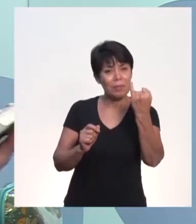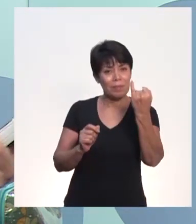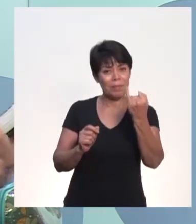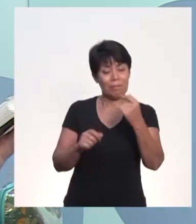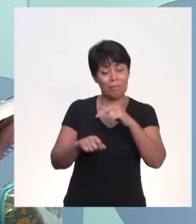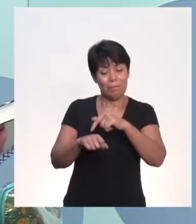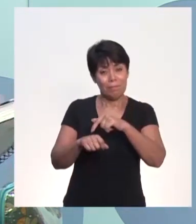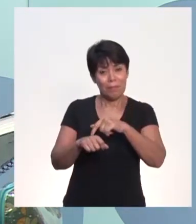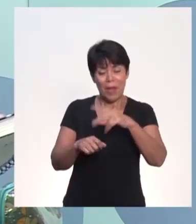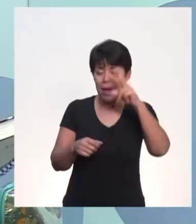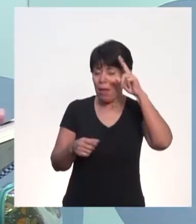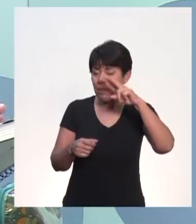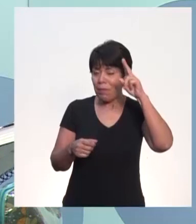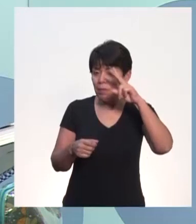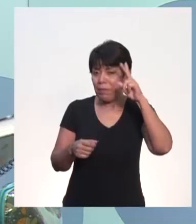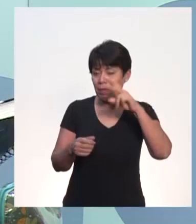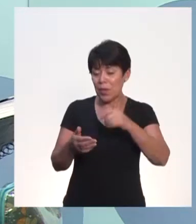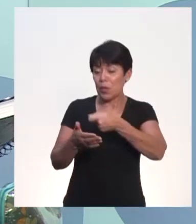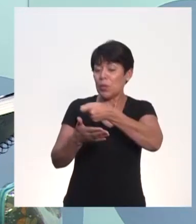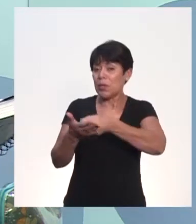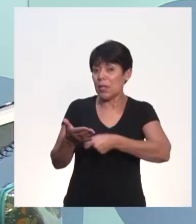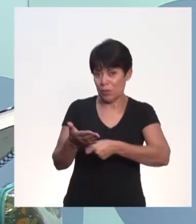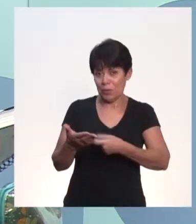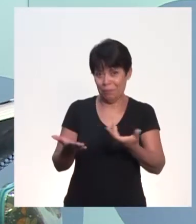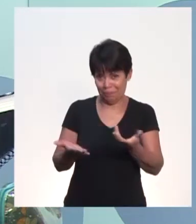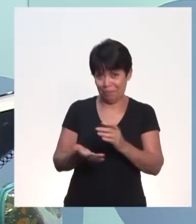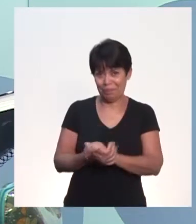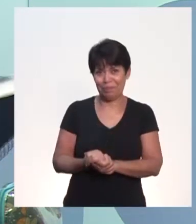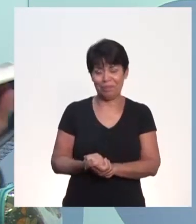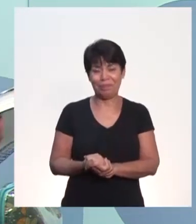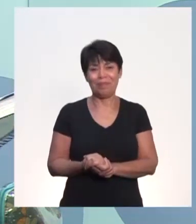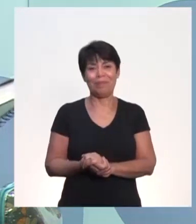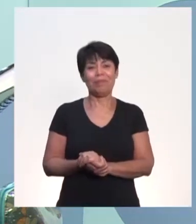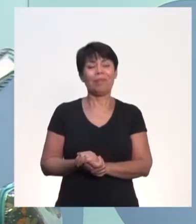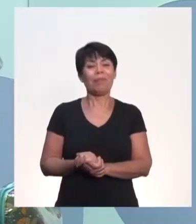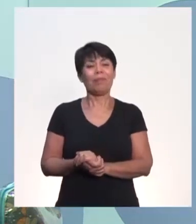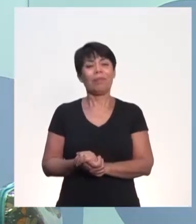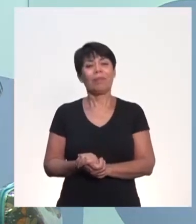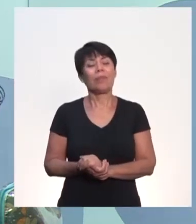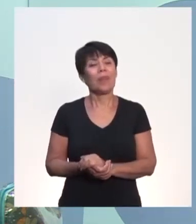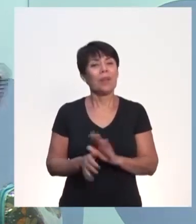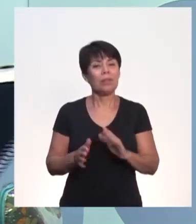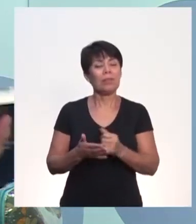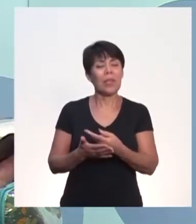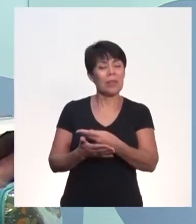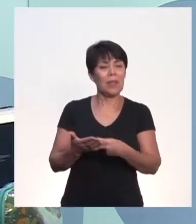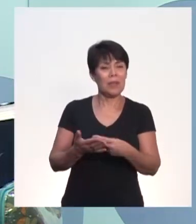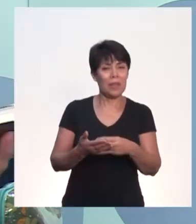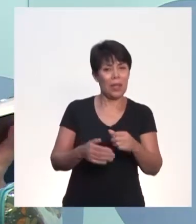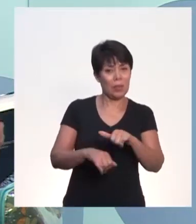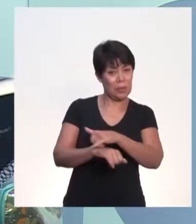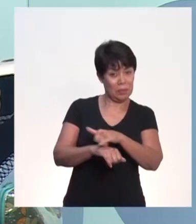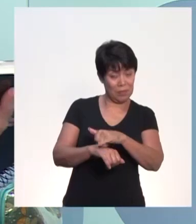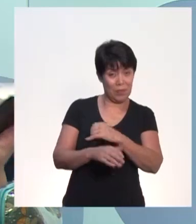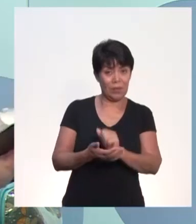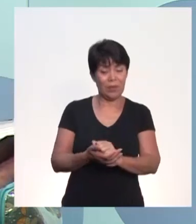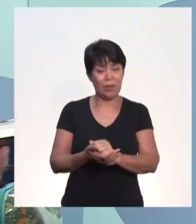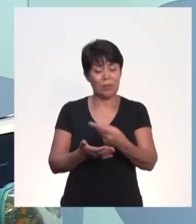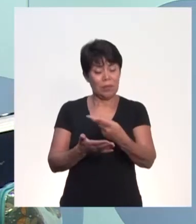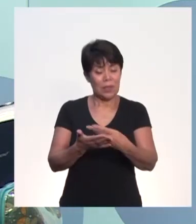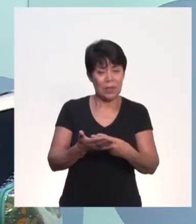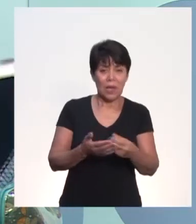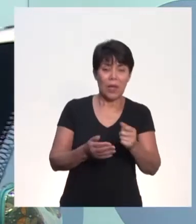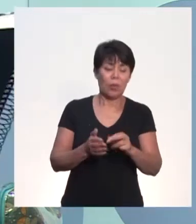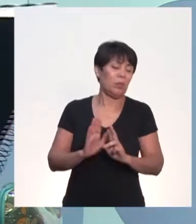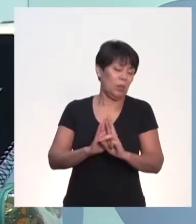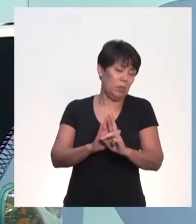que lembrar o que aquele texto trata. Quando a gente fala de desenho e esquema, a gente vai fazer algum desenho, alguma